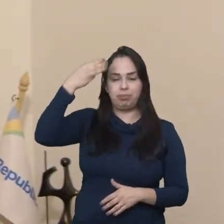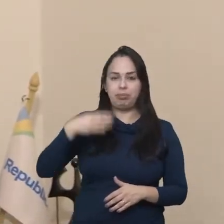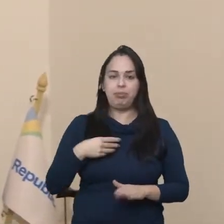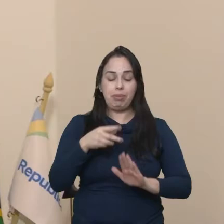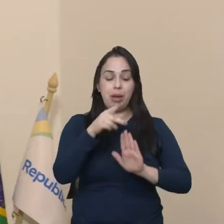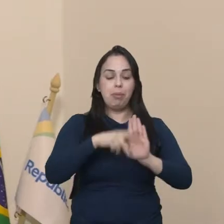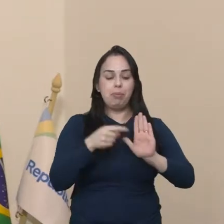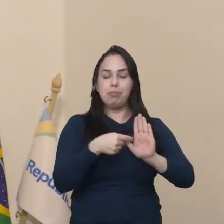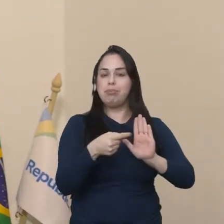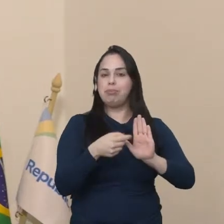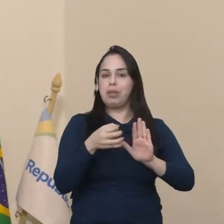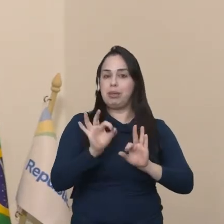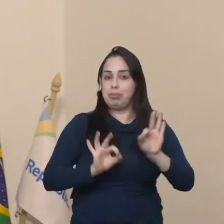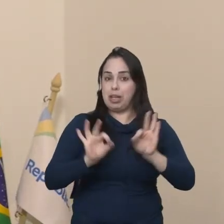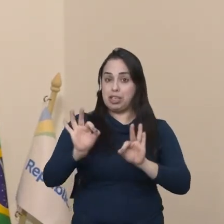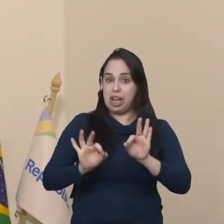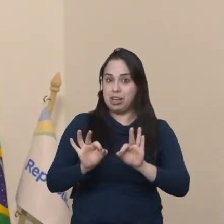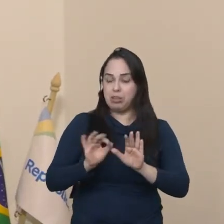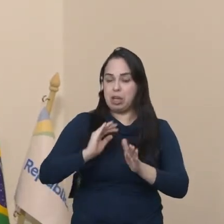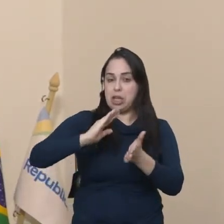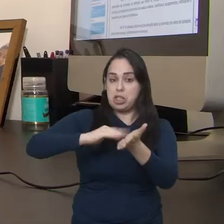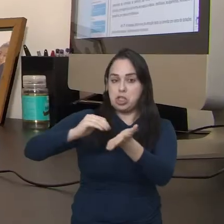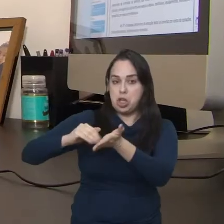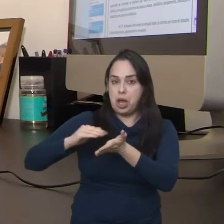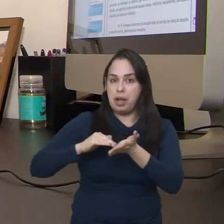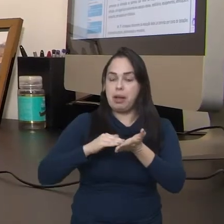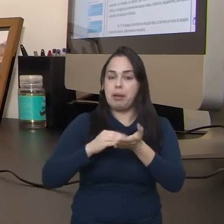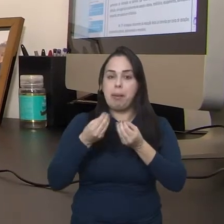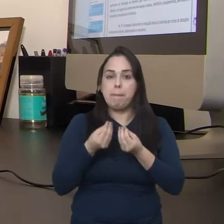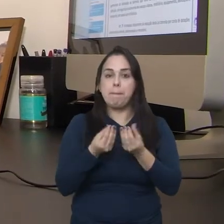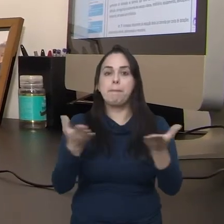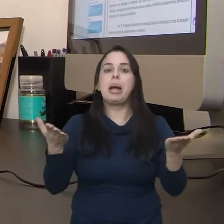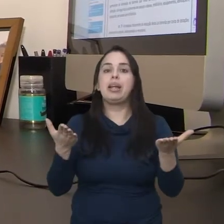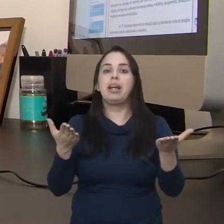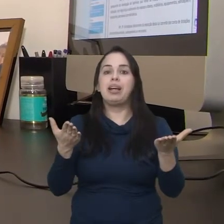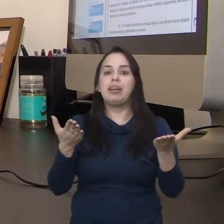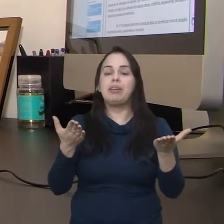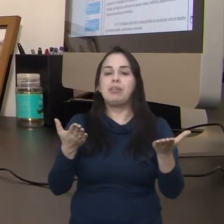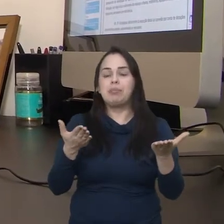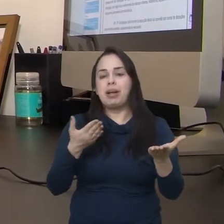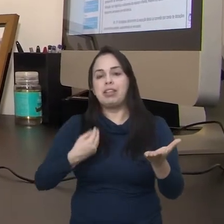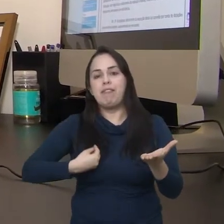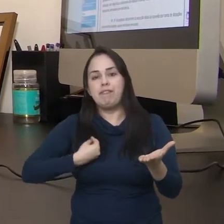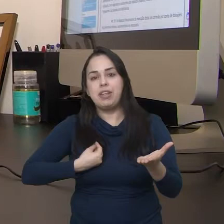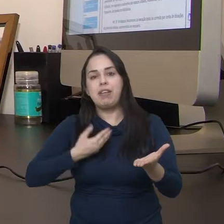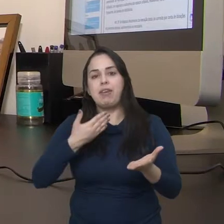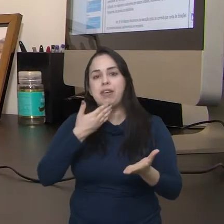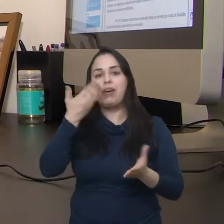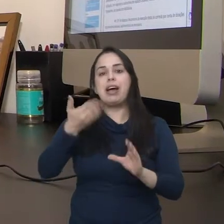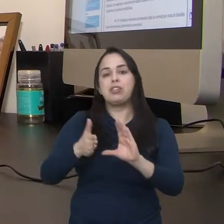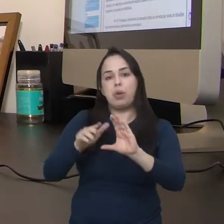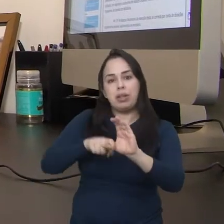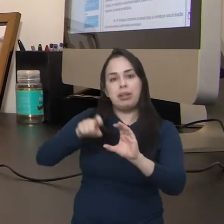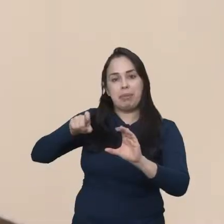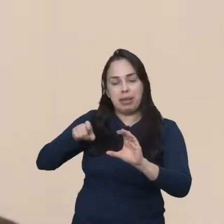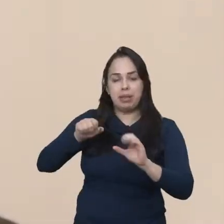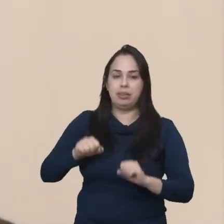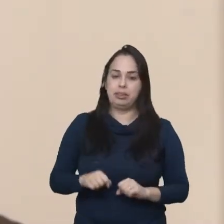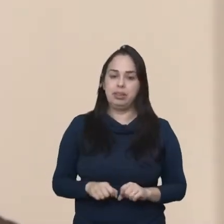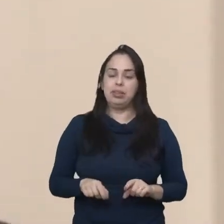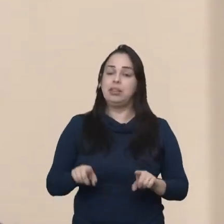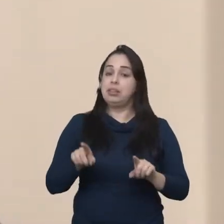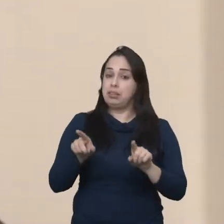Milton Vieira Filho, o Plano Municipal de Eliminação de Barreiras poderá trazer maior autonomia à população com deficiência.